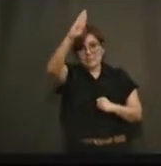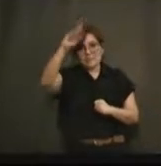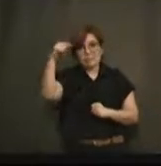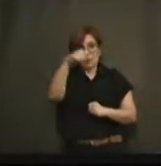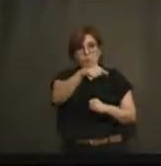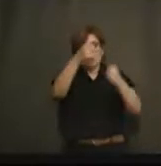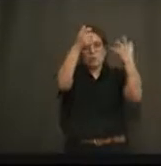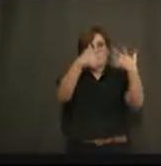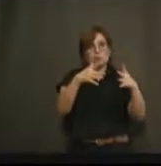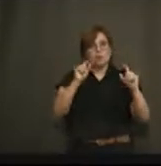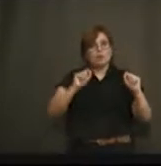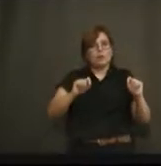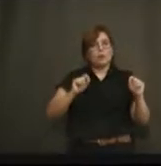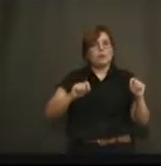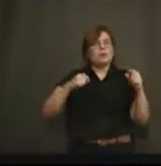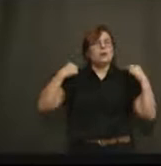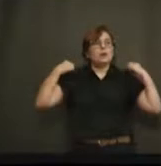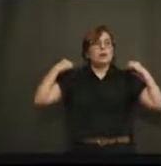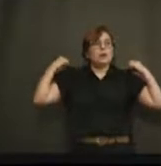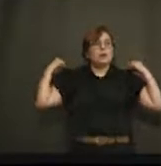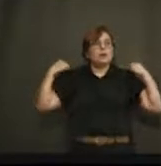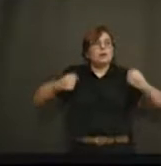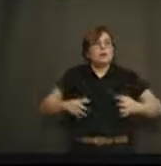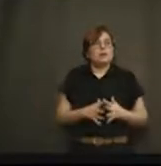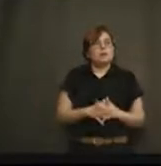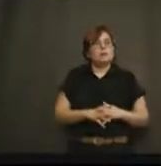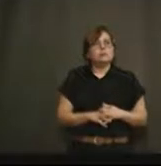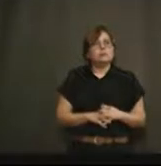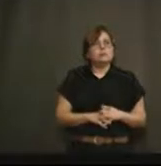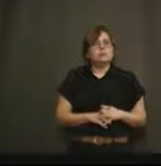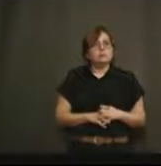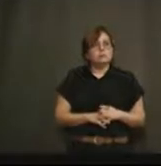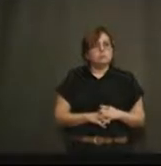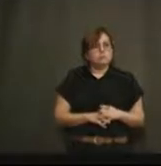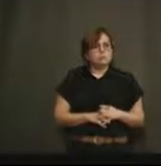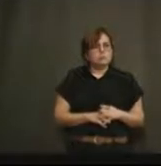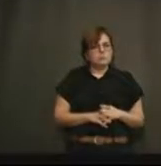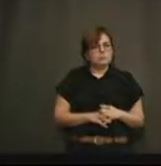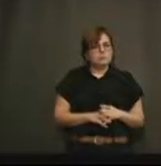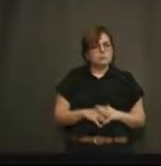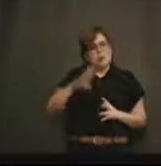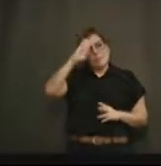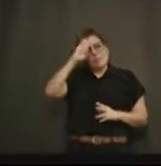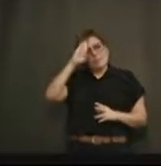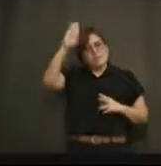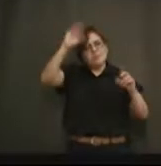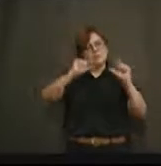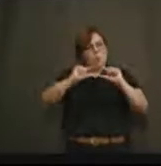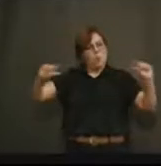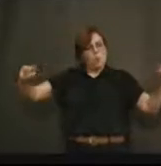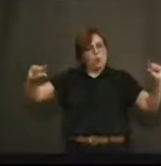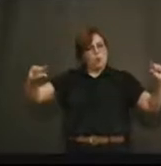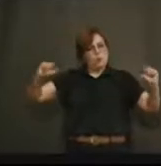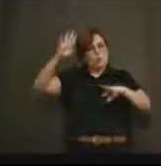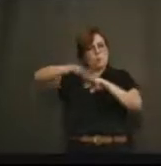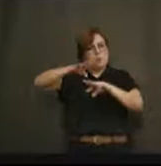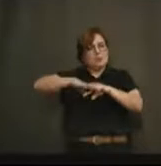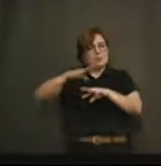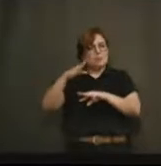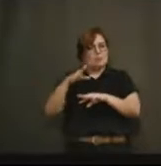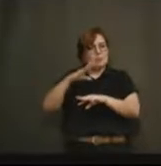a maior parte das equações diferenciais em superfícies orientáveis tem essa propriedade de